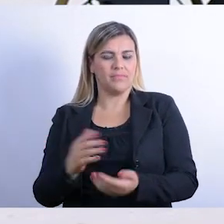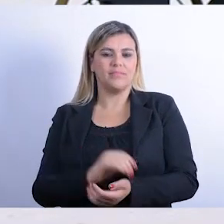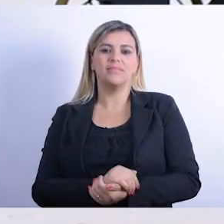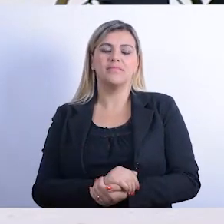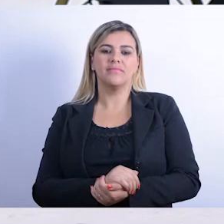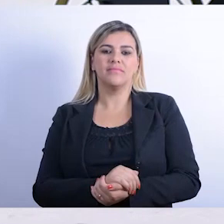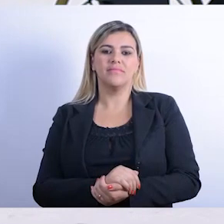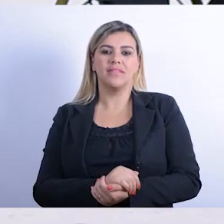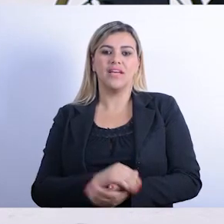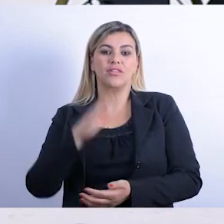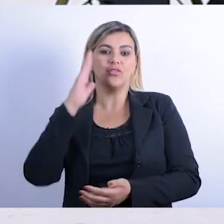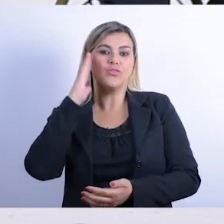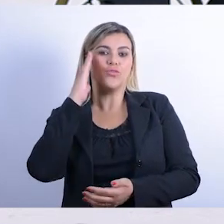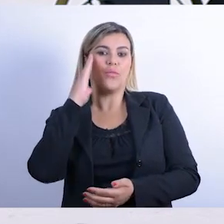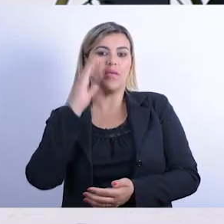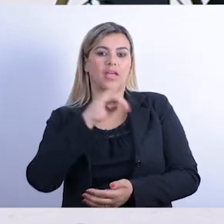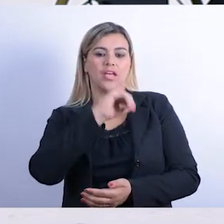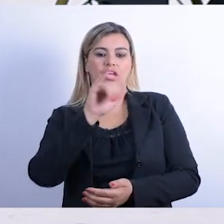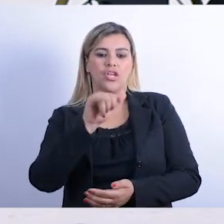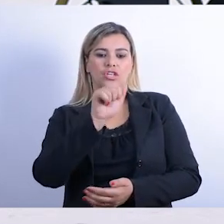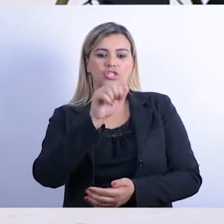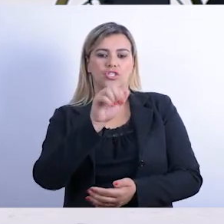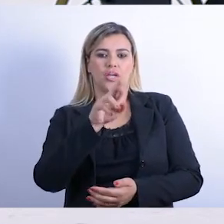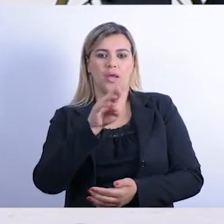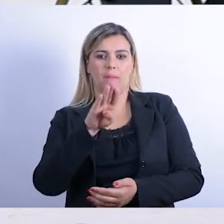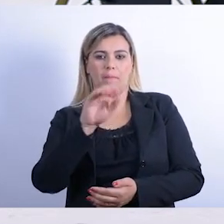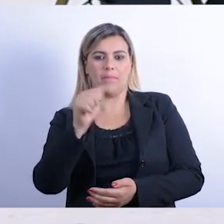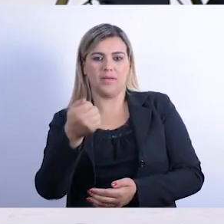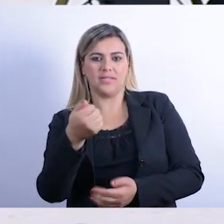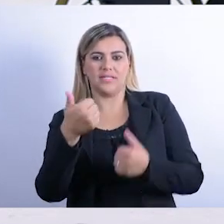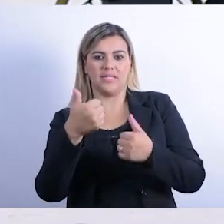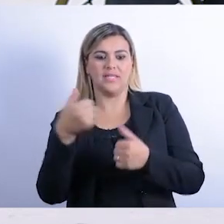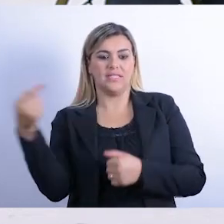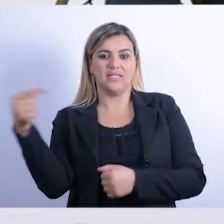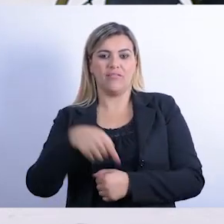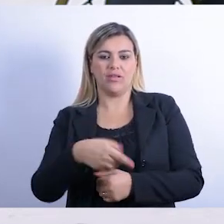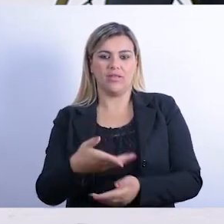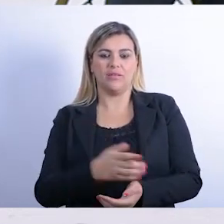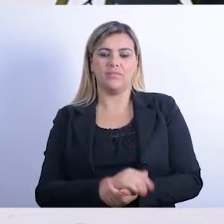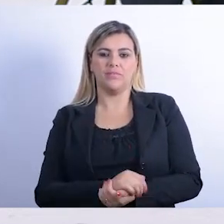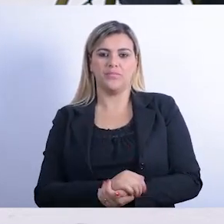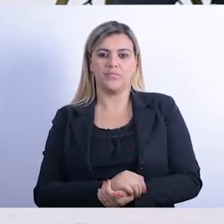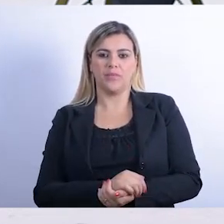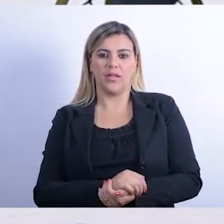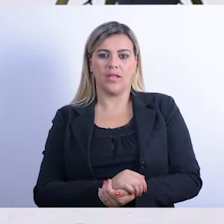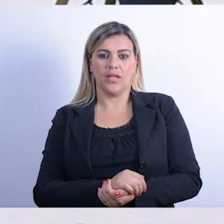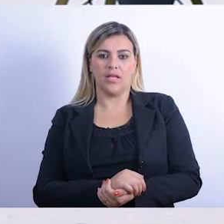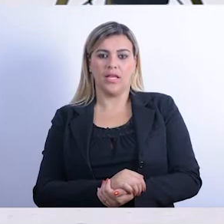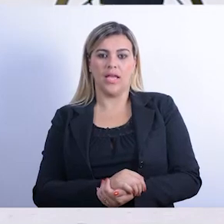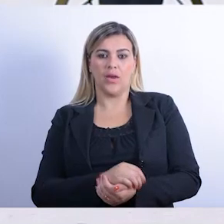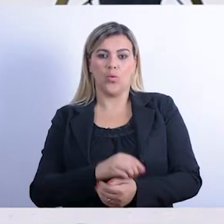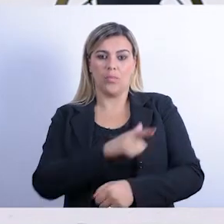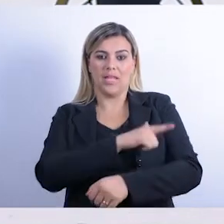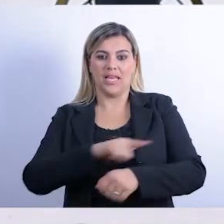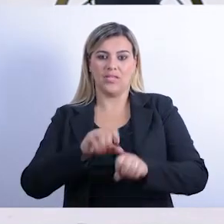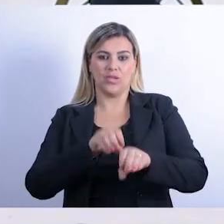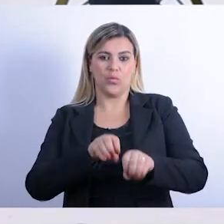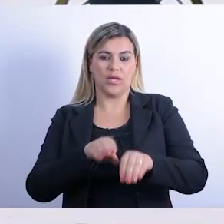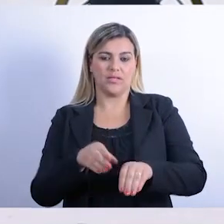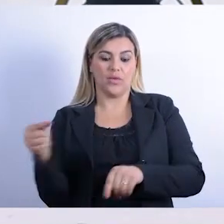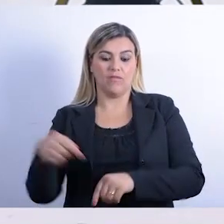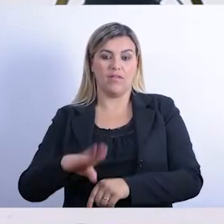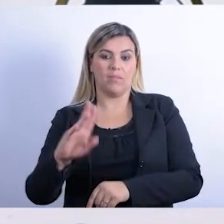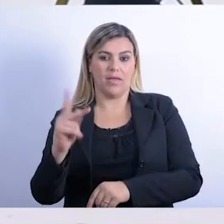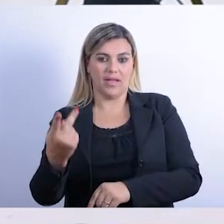aquele negócio assim, vai, não vai, e nós soubemos que o Jabas Passarinho, resolvemos que ia chamar ele. O Jabas Passarinho,